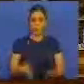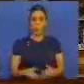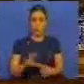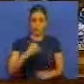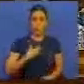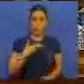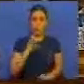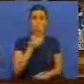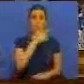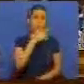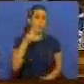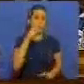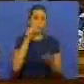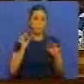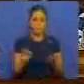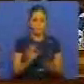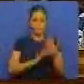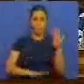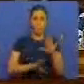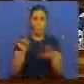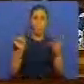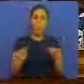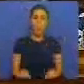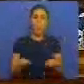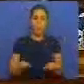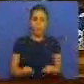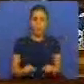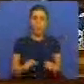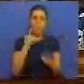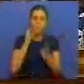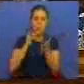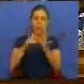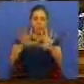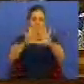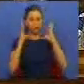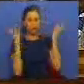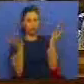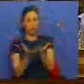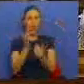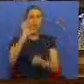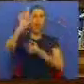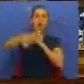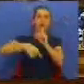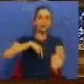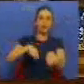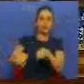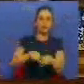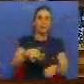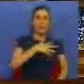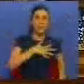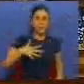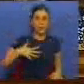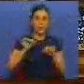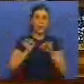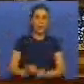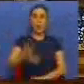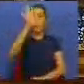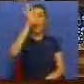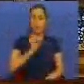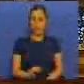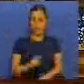O CDS comprometeu-se a fazer hoje um exame geral à política de saúde do Governo.